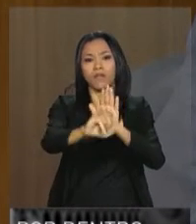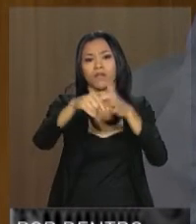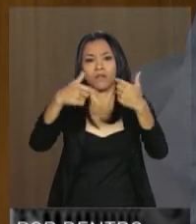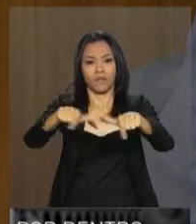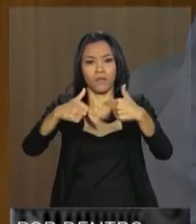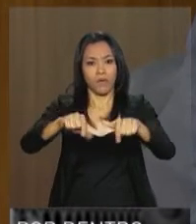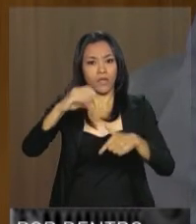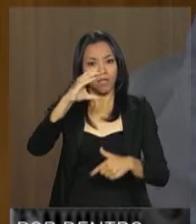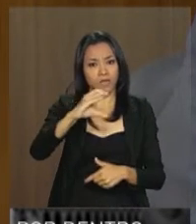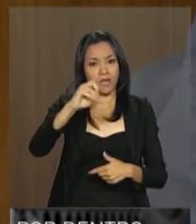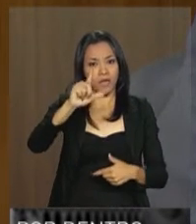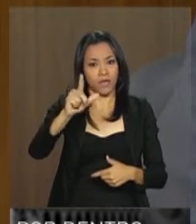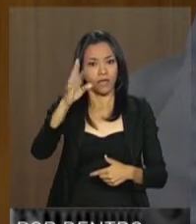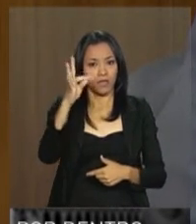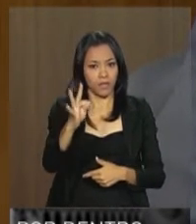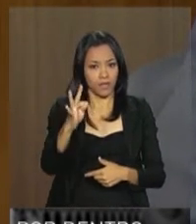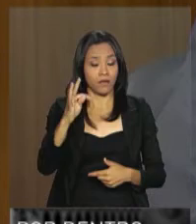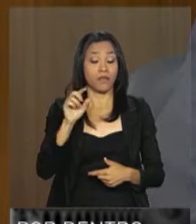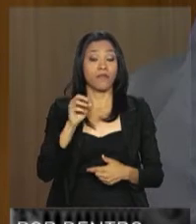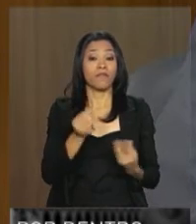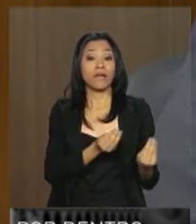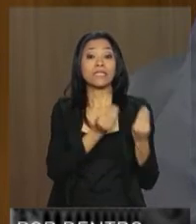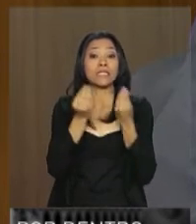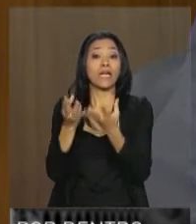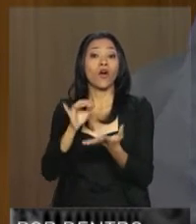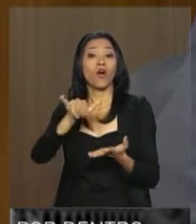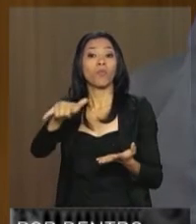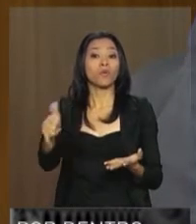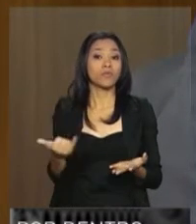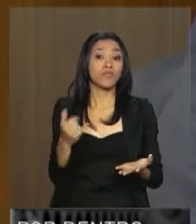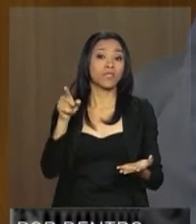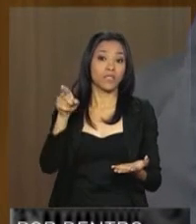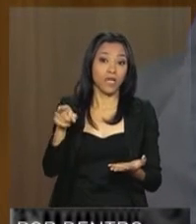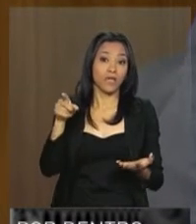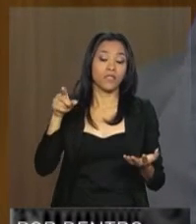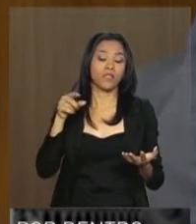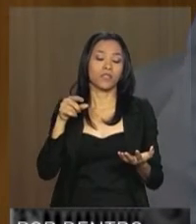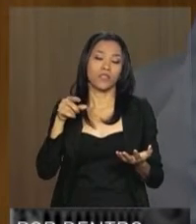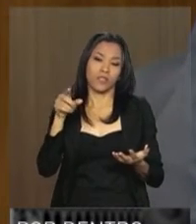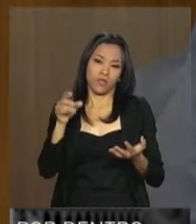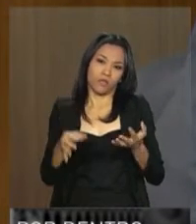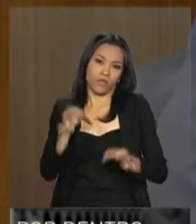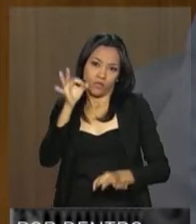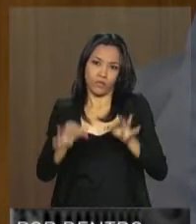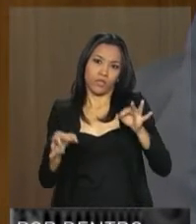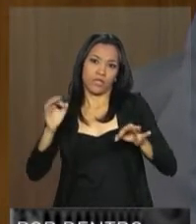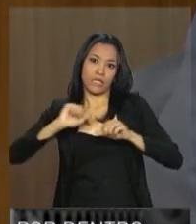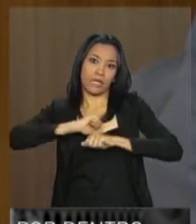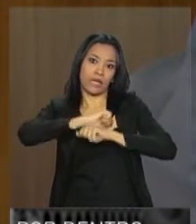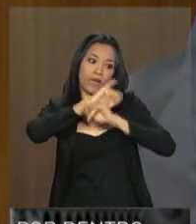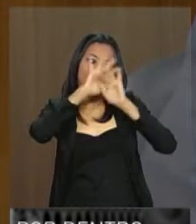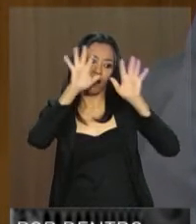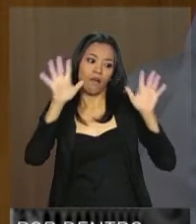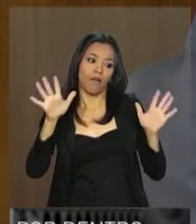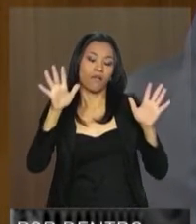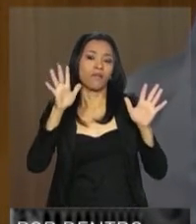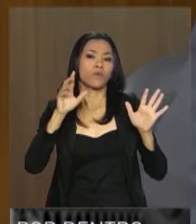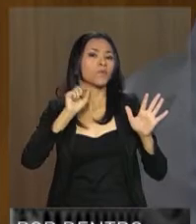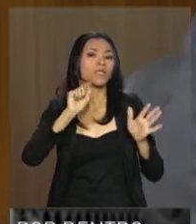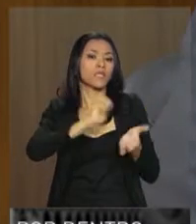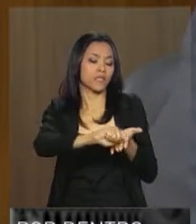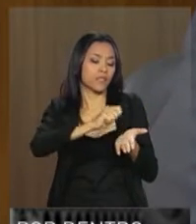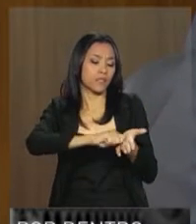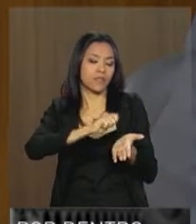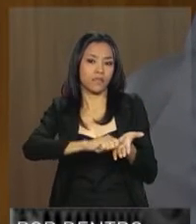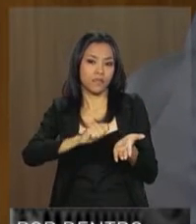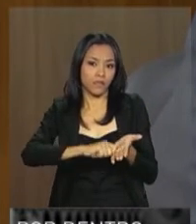próprio juízo oportunidade de maior clareza para interpretação daquilo que está escrito e